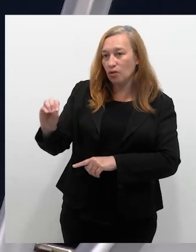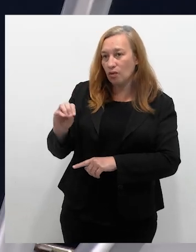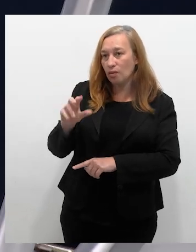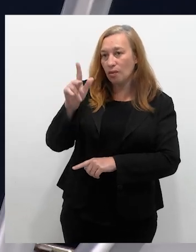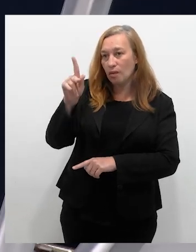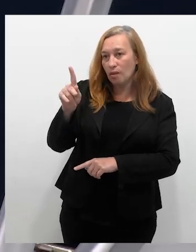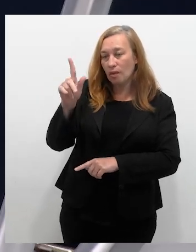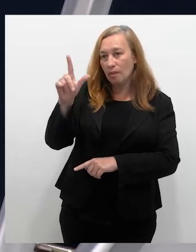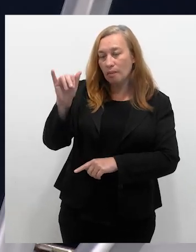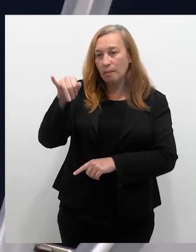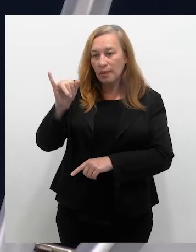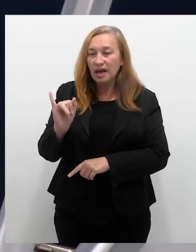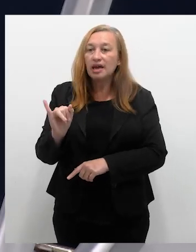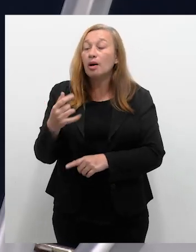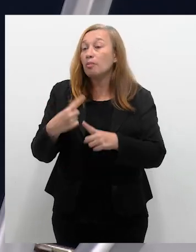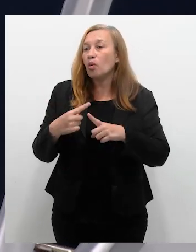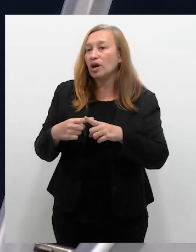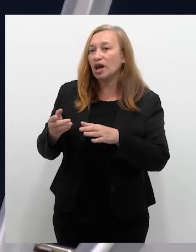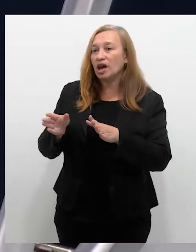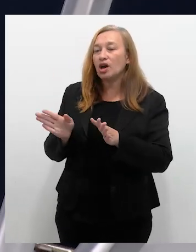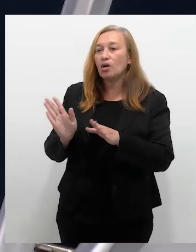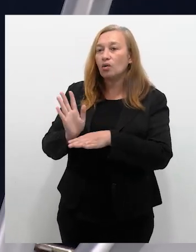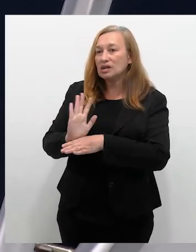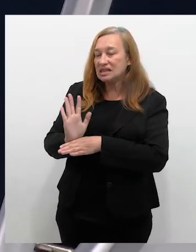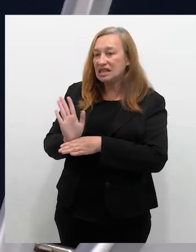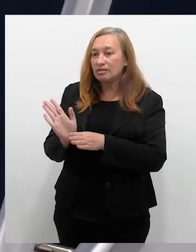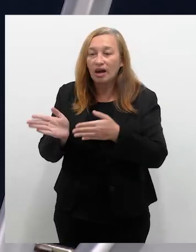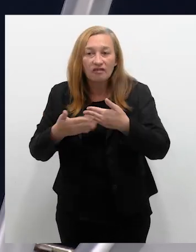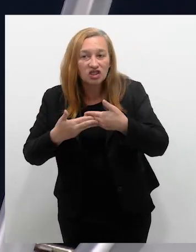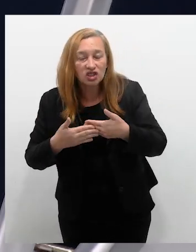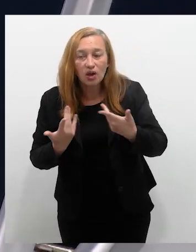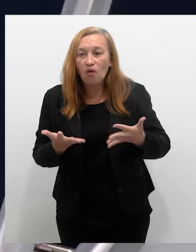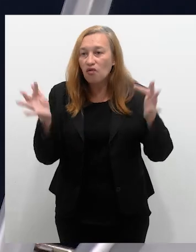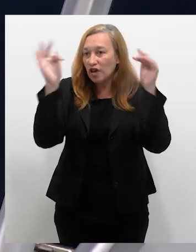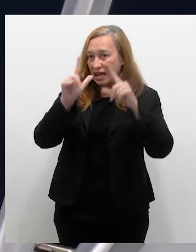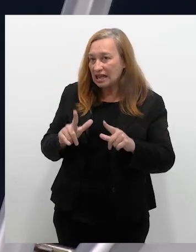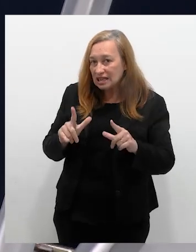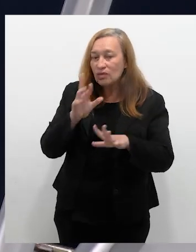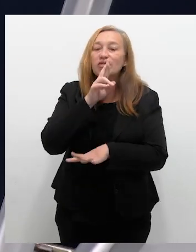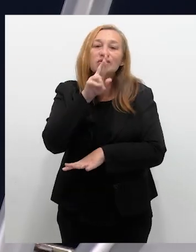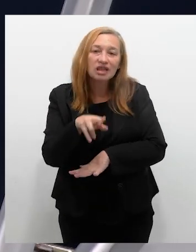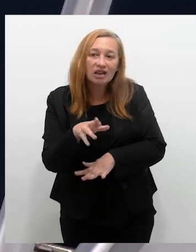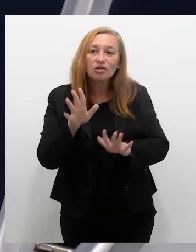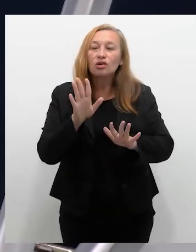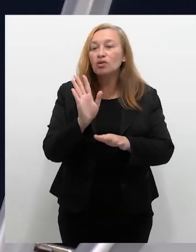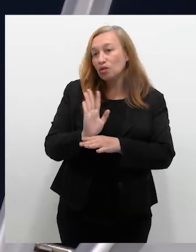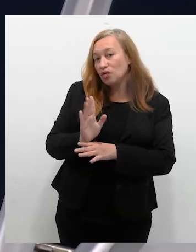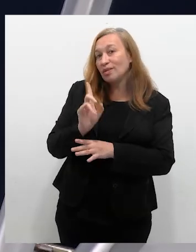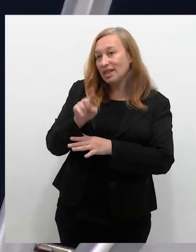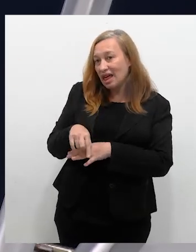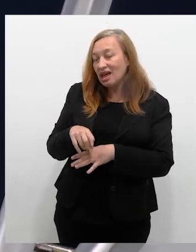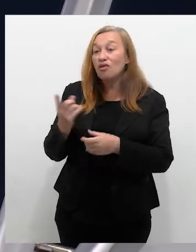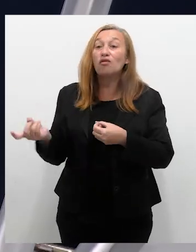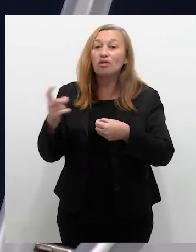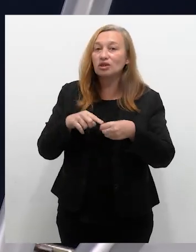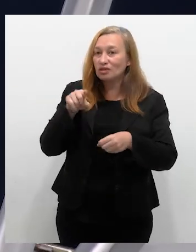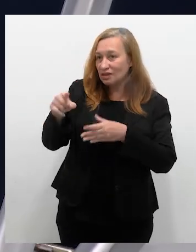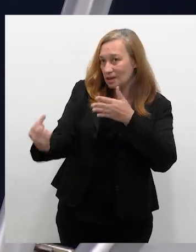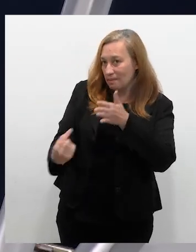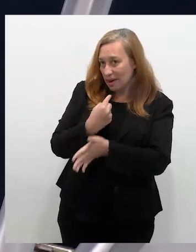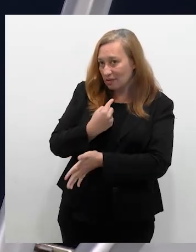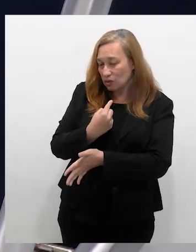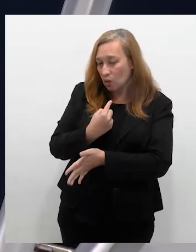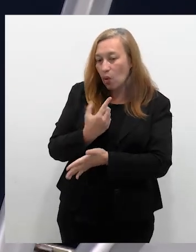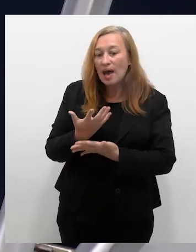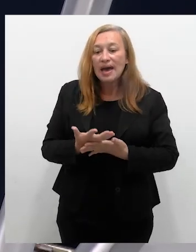os cinemas estavam fechados. E eu fiquei muito feliz com o resultado do filme, né? Então, voltando ao que você me